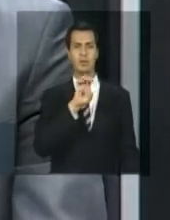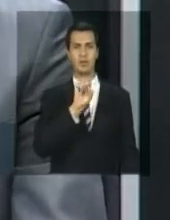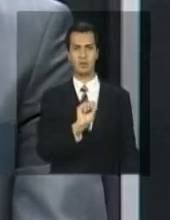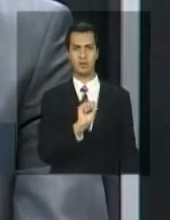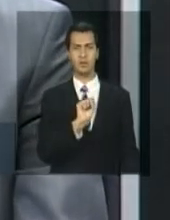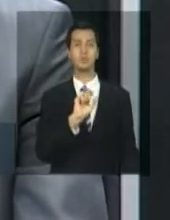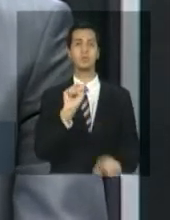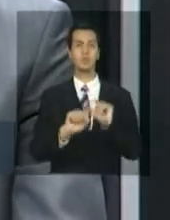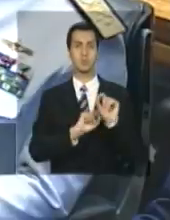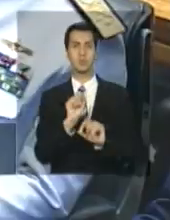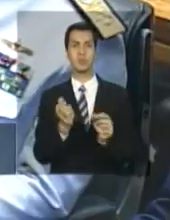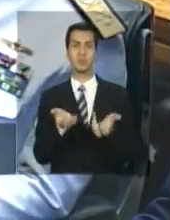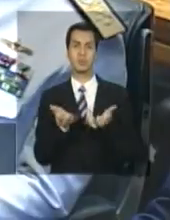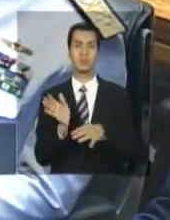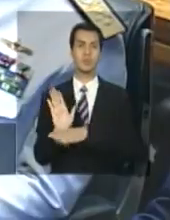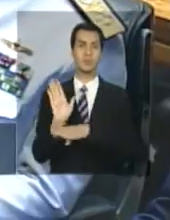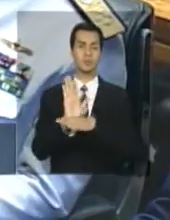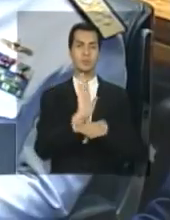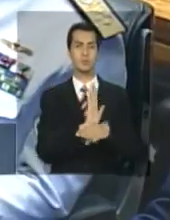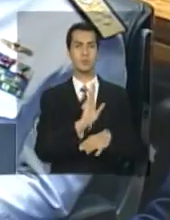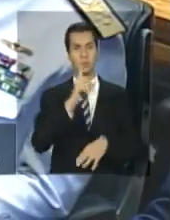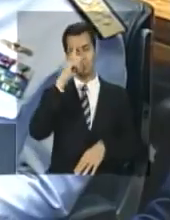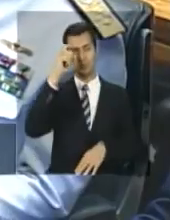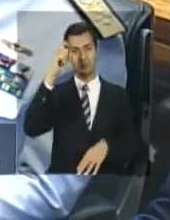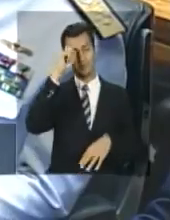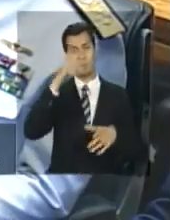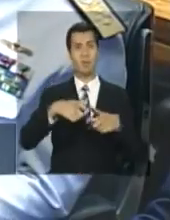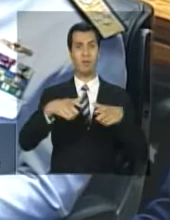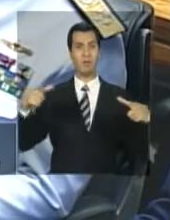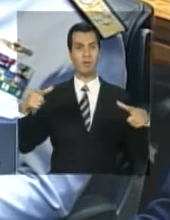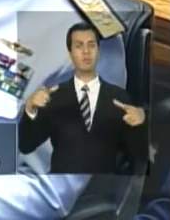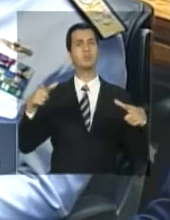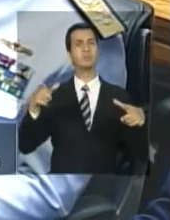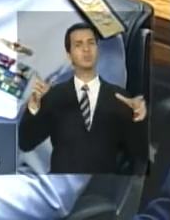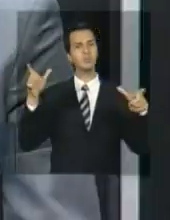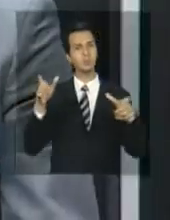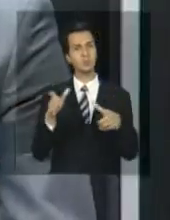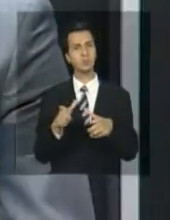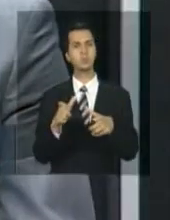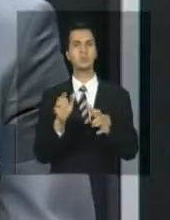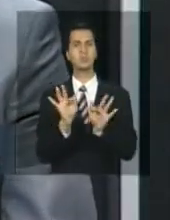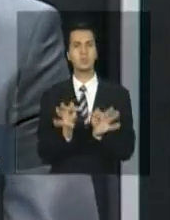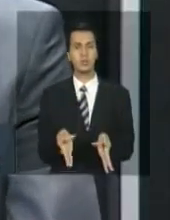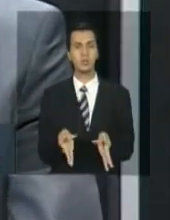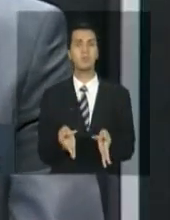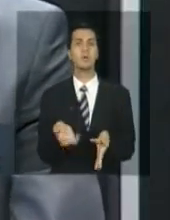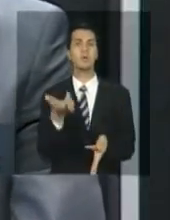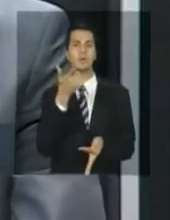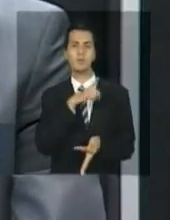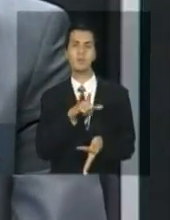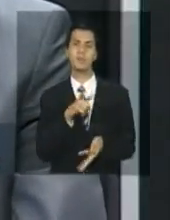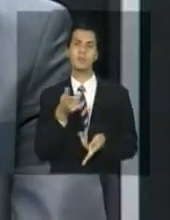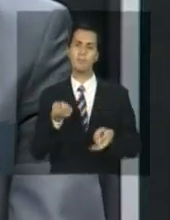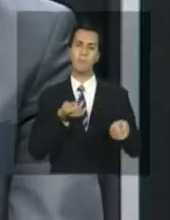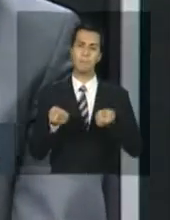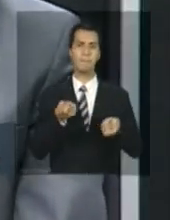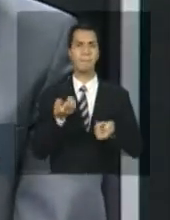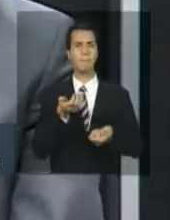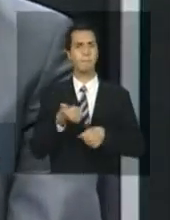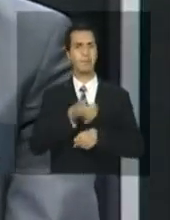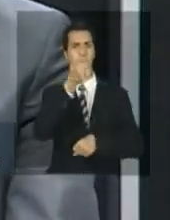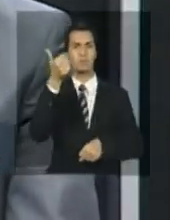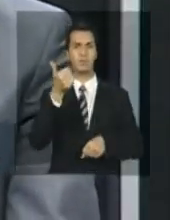para desafogar os hospitais e conferir maior racionalidade à gestão da rede.